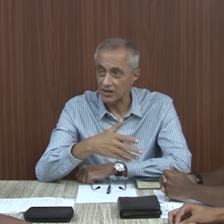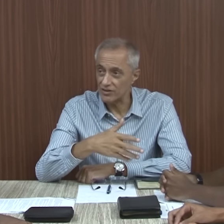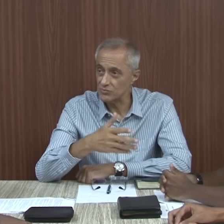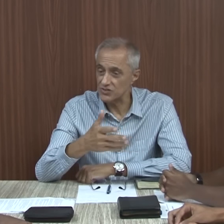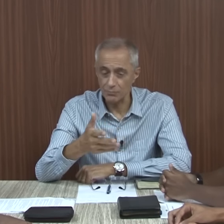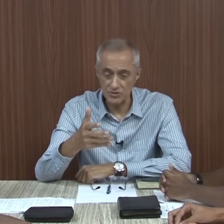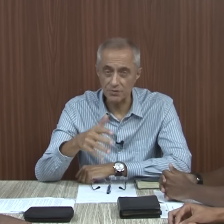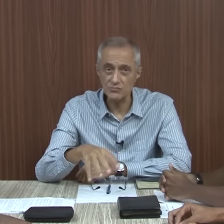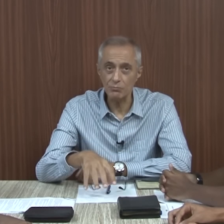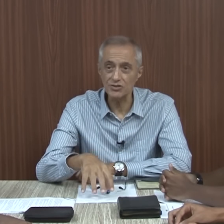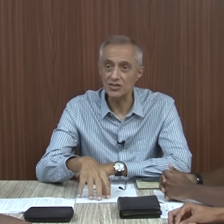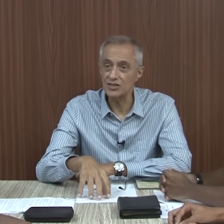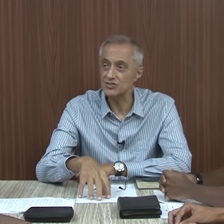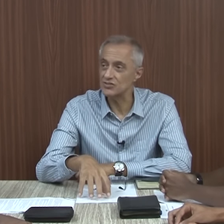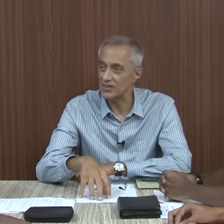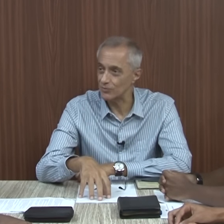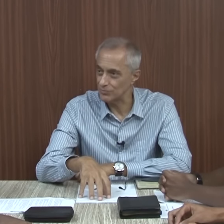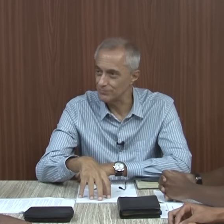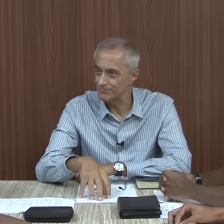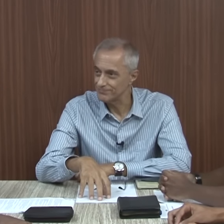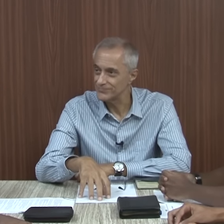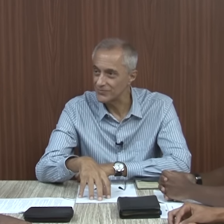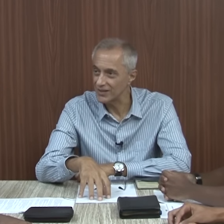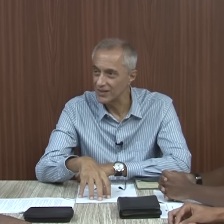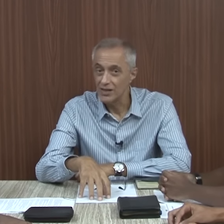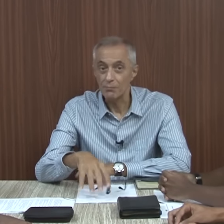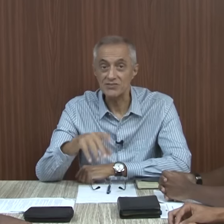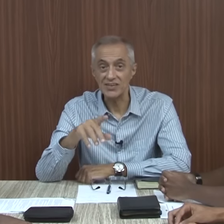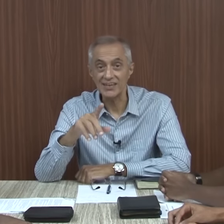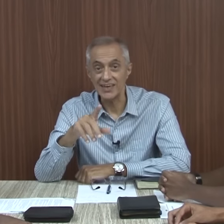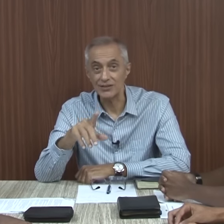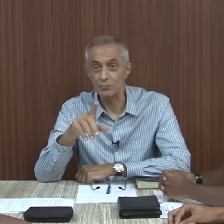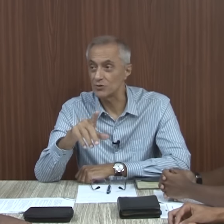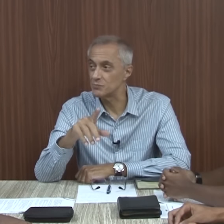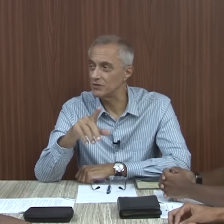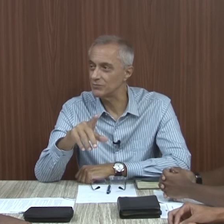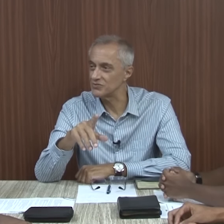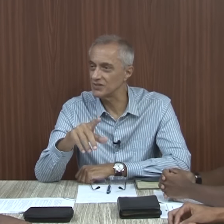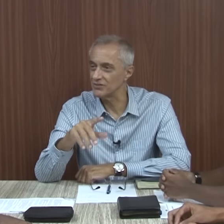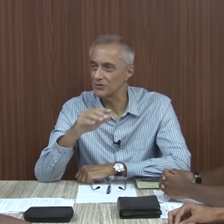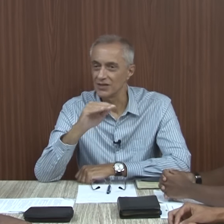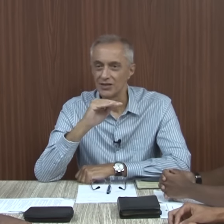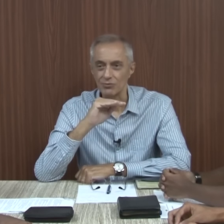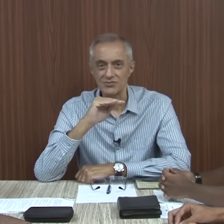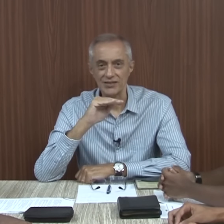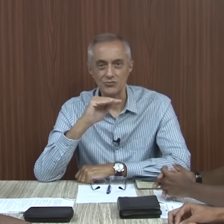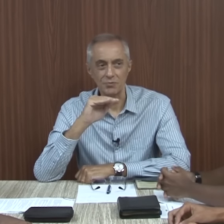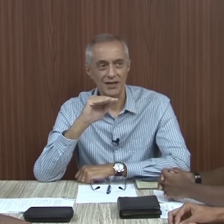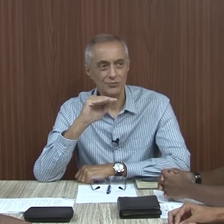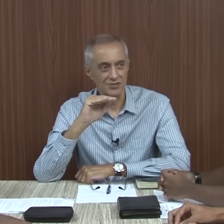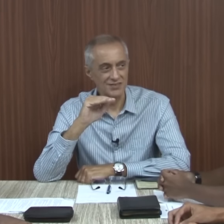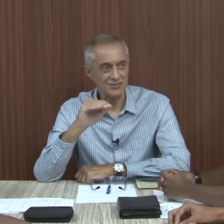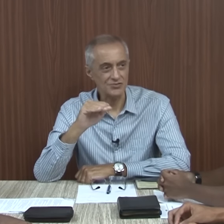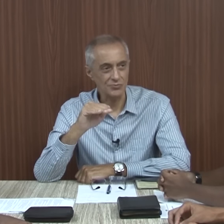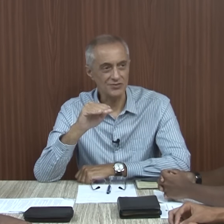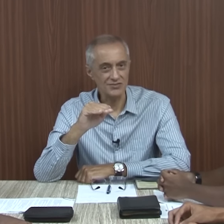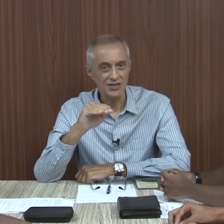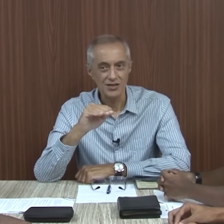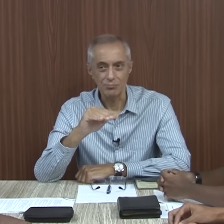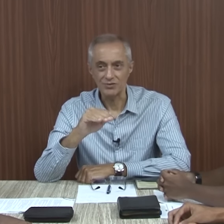homem através dos tempos e principalmente neste século. Né? Mas quem é guiado pelo Espírito Santo consegue superar todas